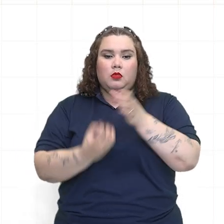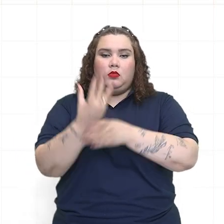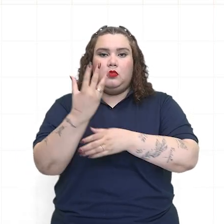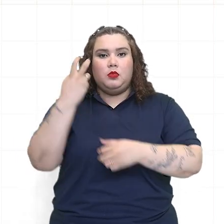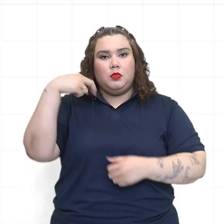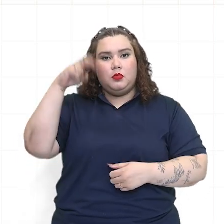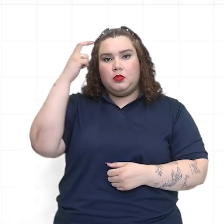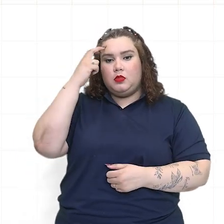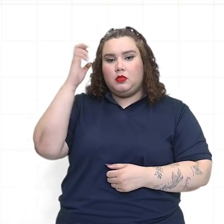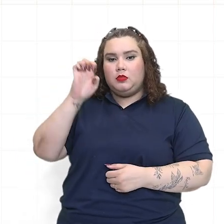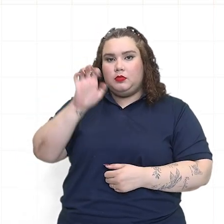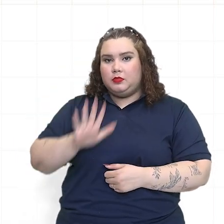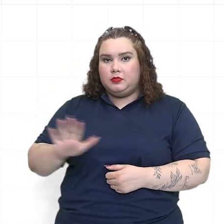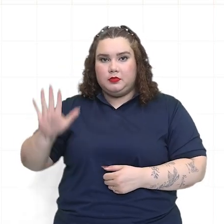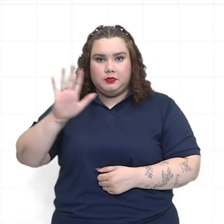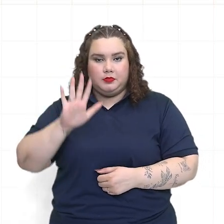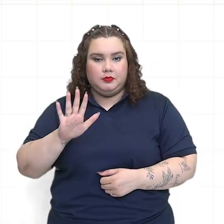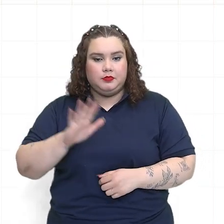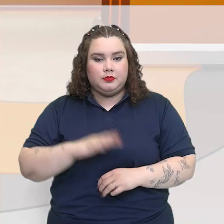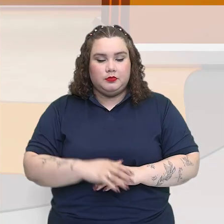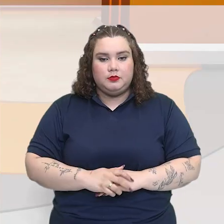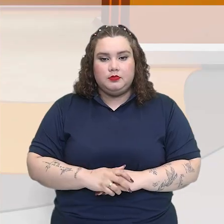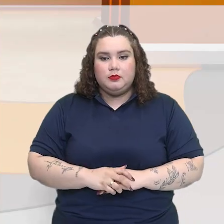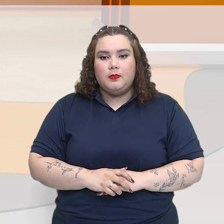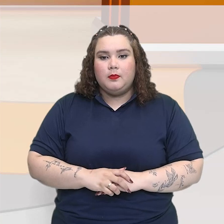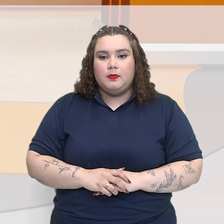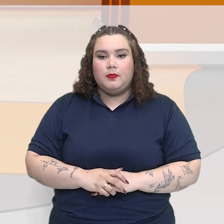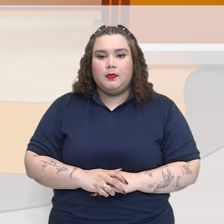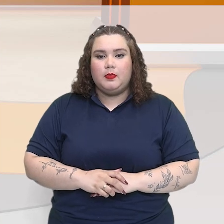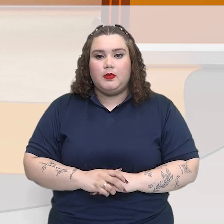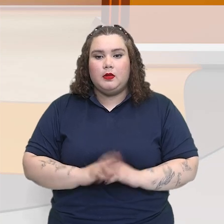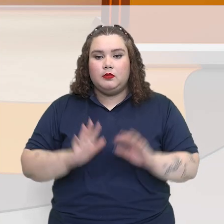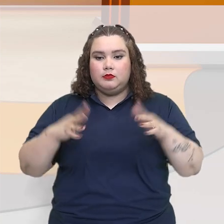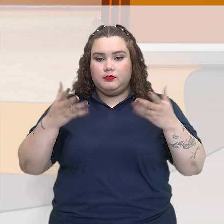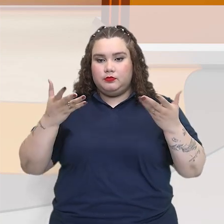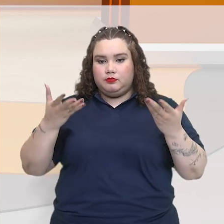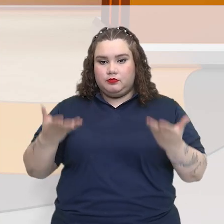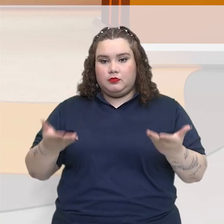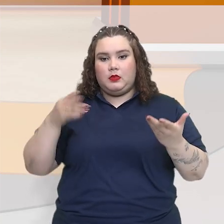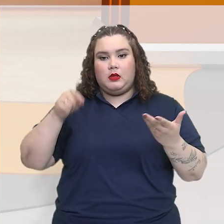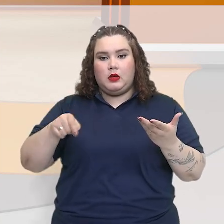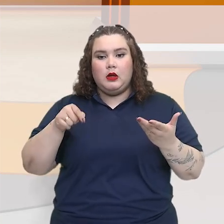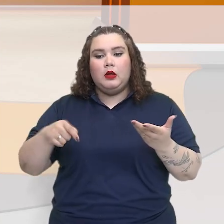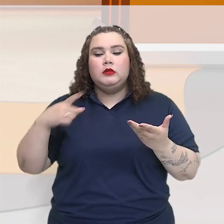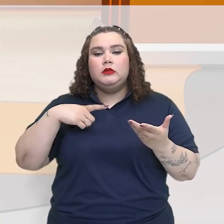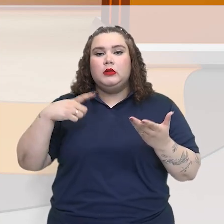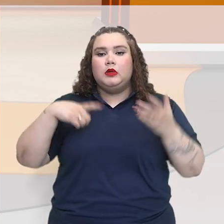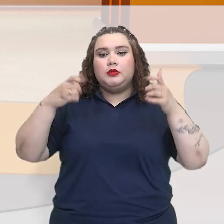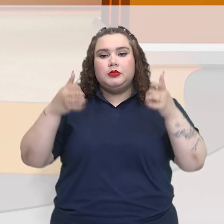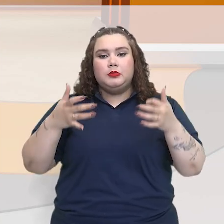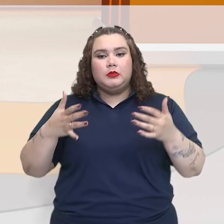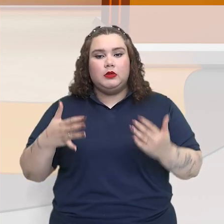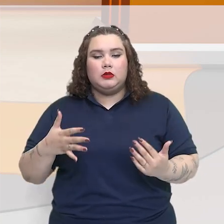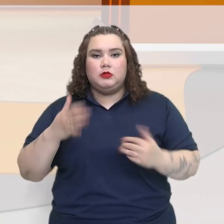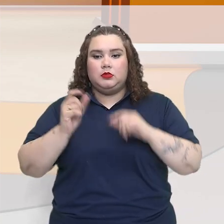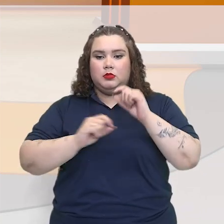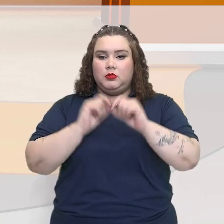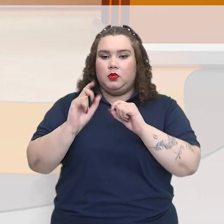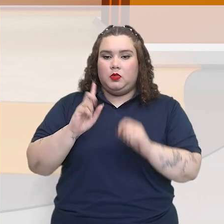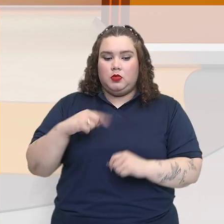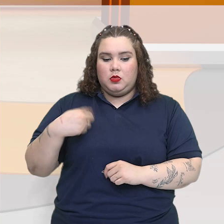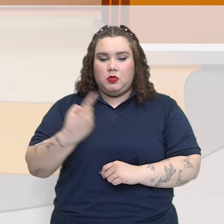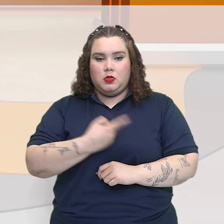origem da cultura europeia. E dentro desse cenário, né,